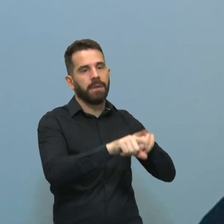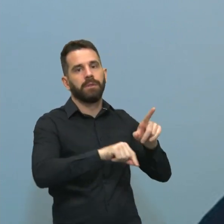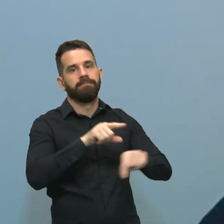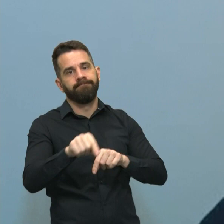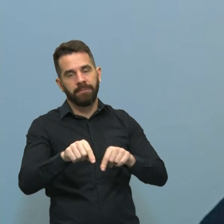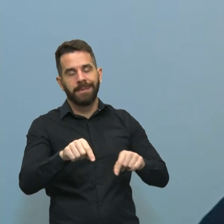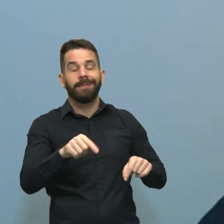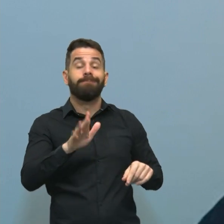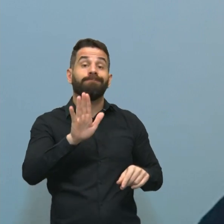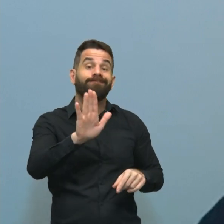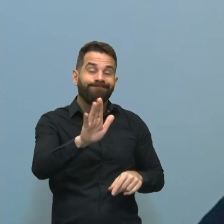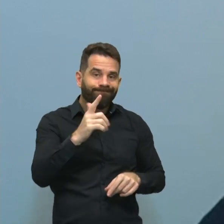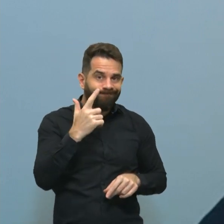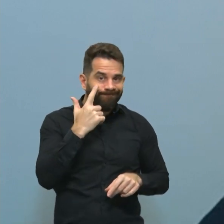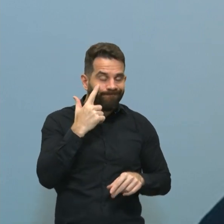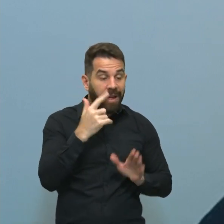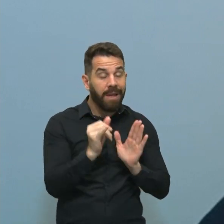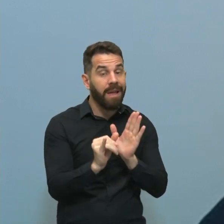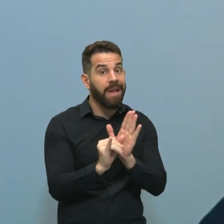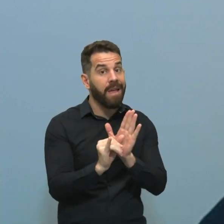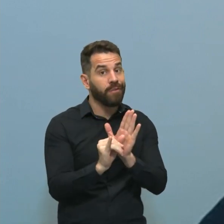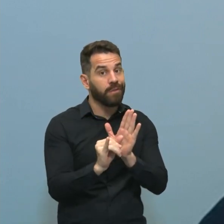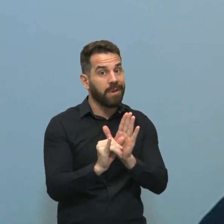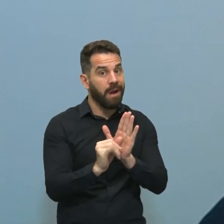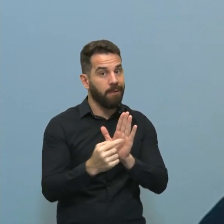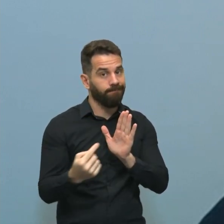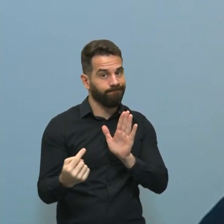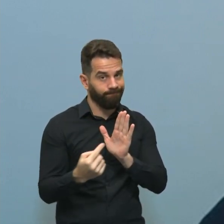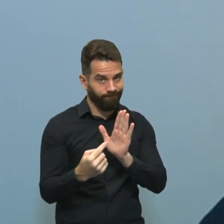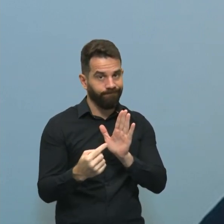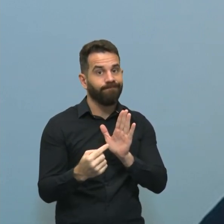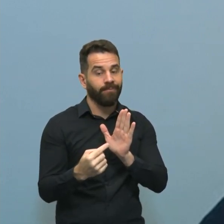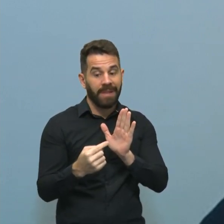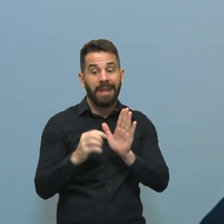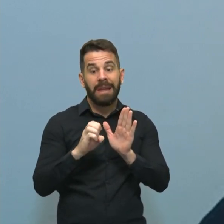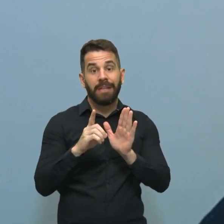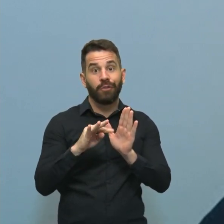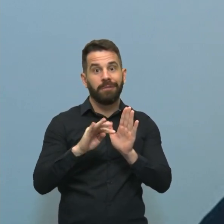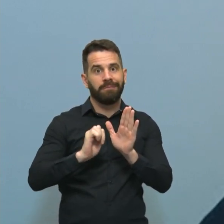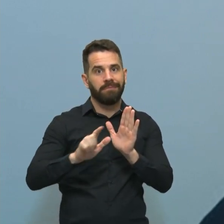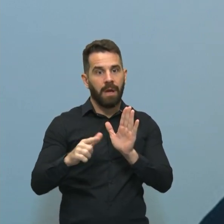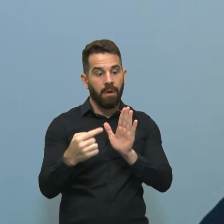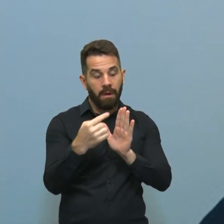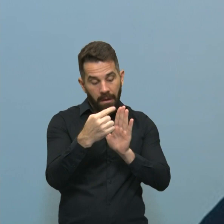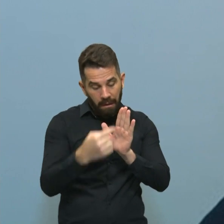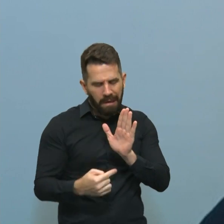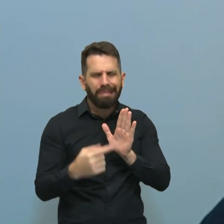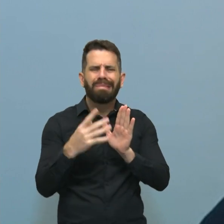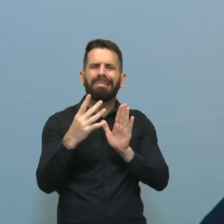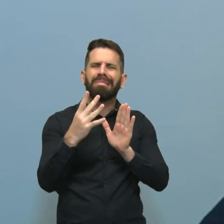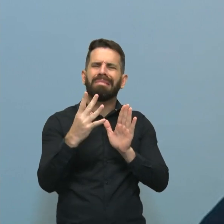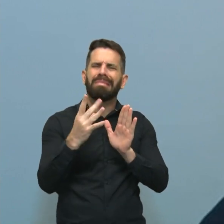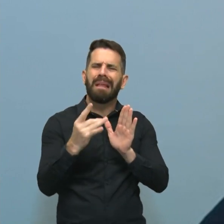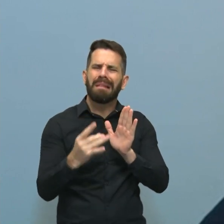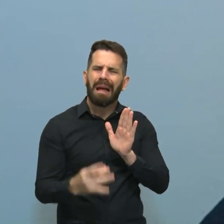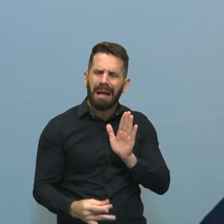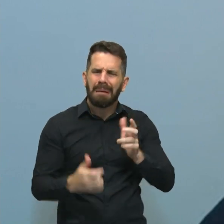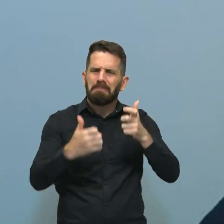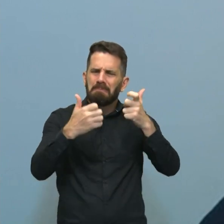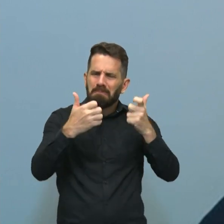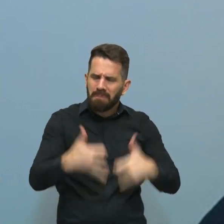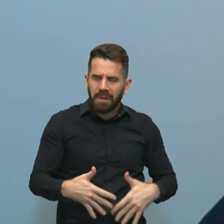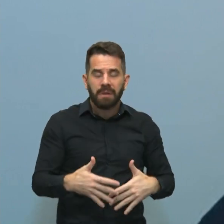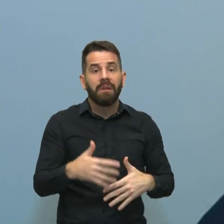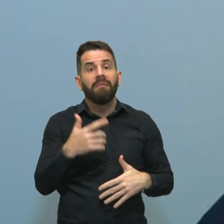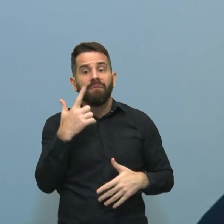ao edital. Nesse edital vai estar detalhada todas as cotas que são apresentadas nesse edital. Então, ele deve